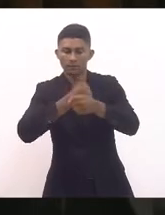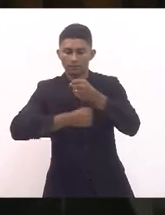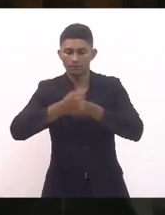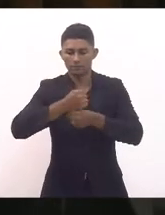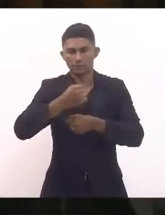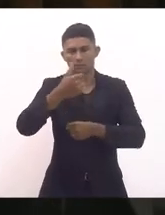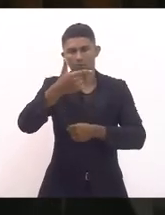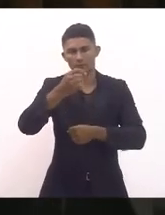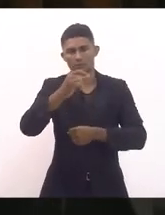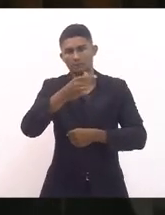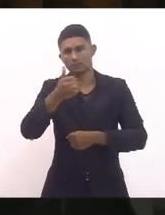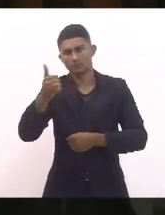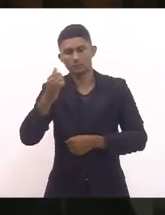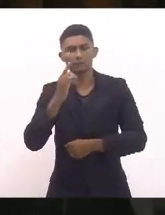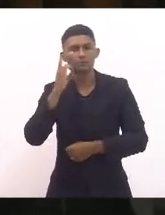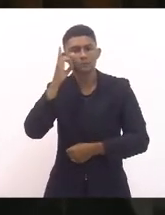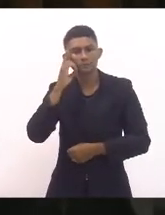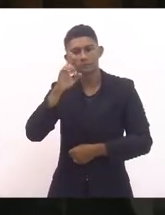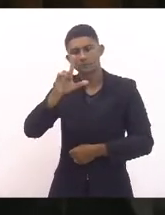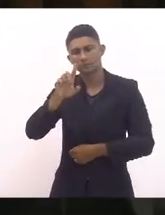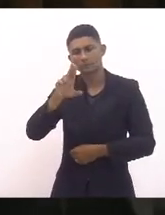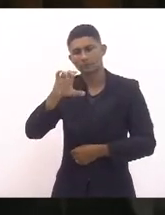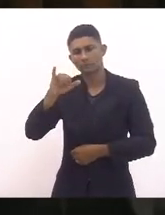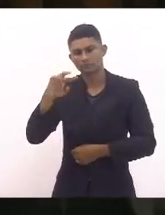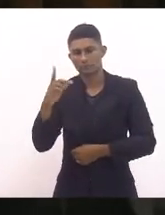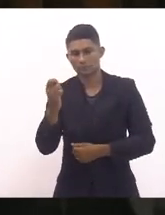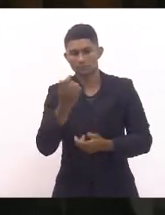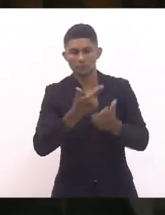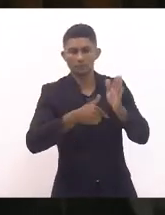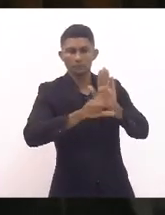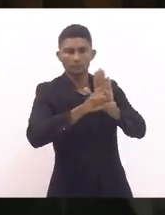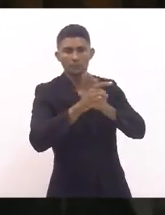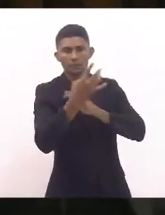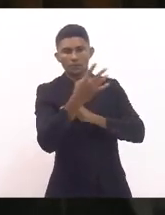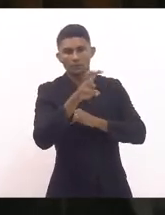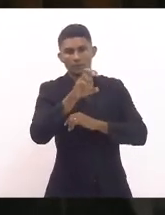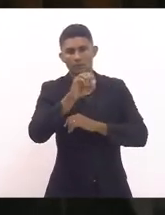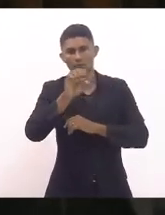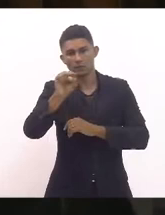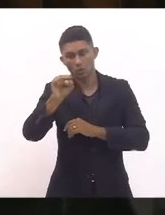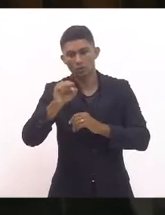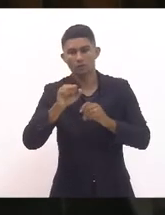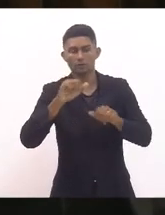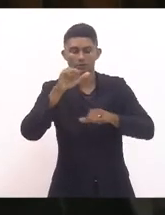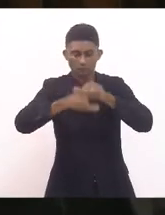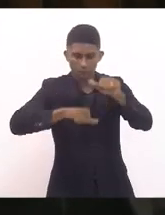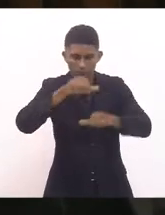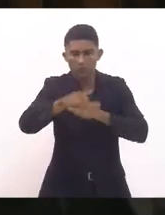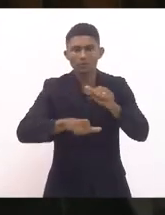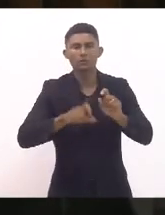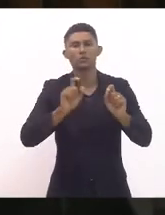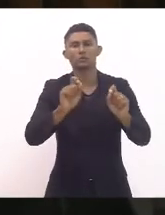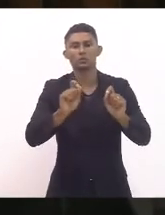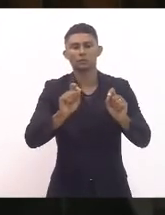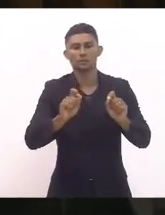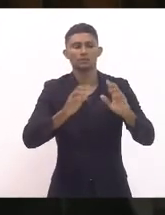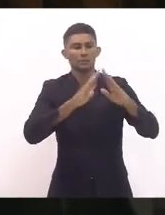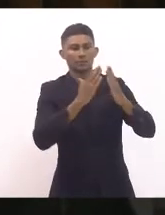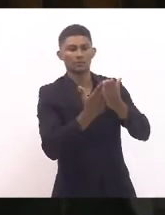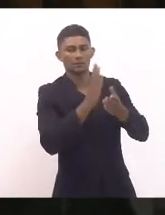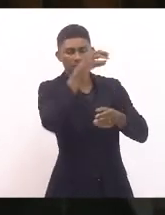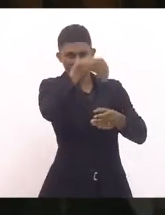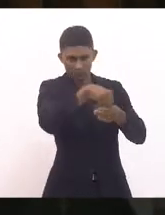deputada Lucinha, que altera a lei 4.508 de 2005, proibindo a comercialização,